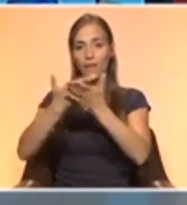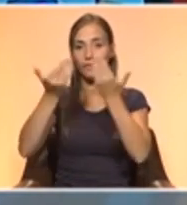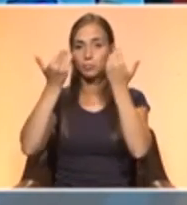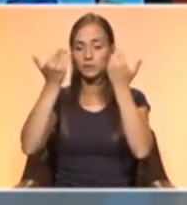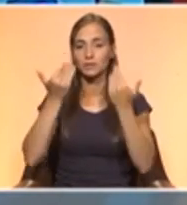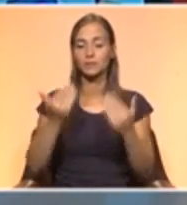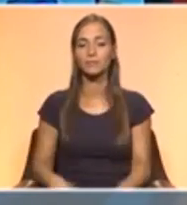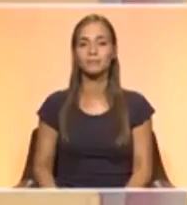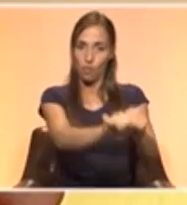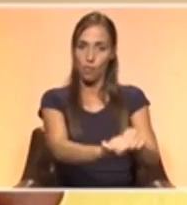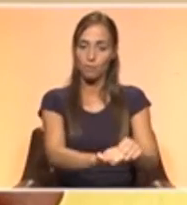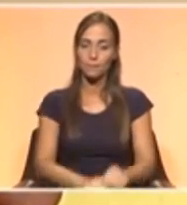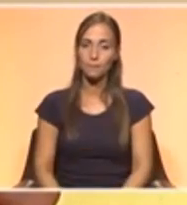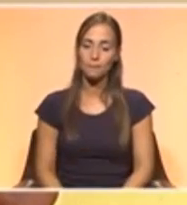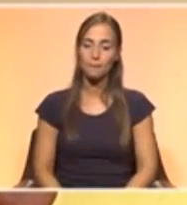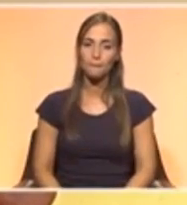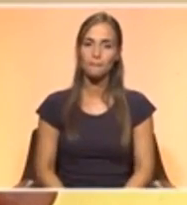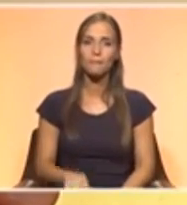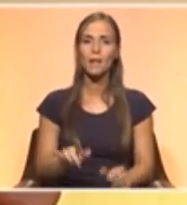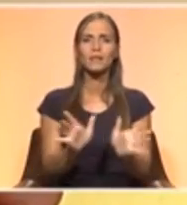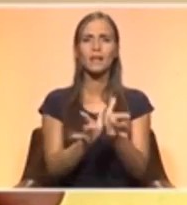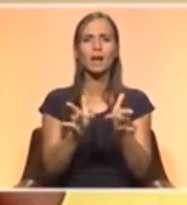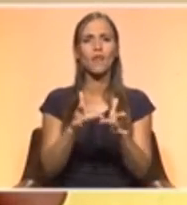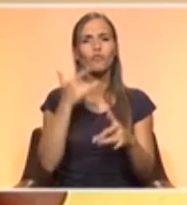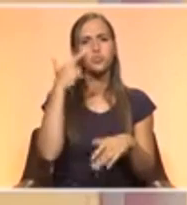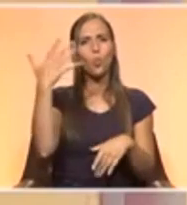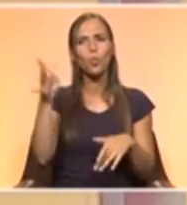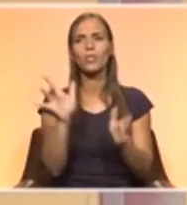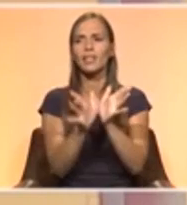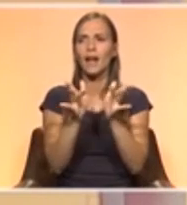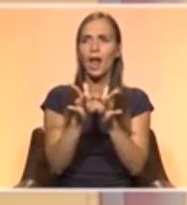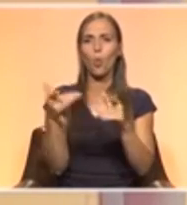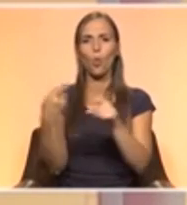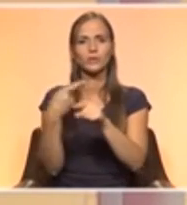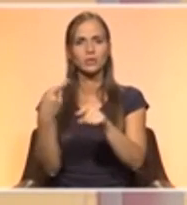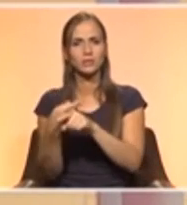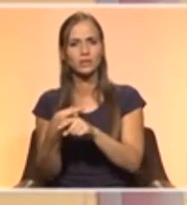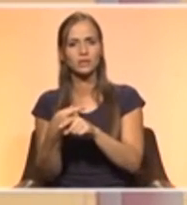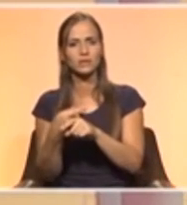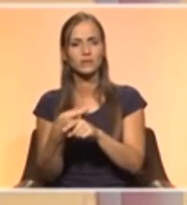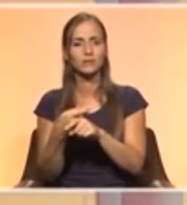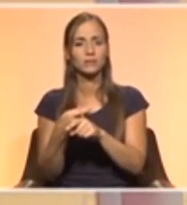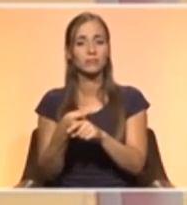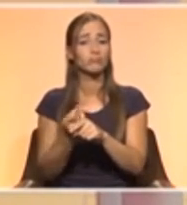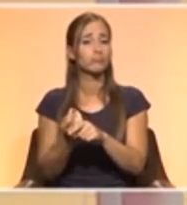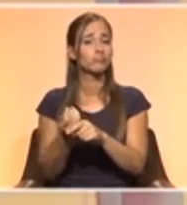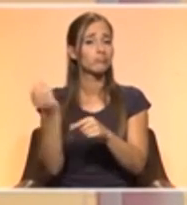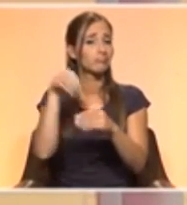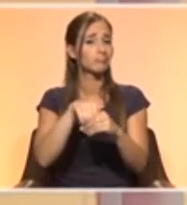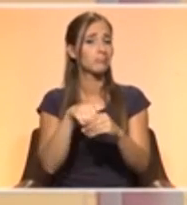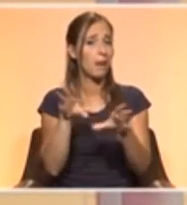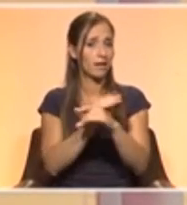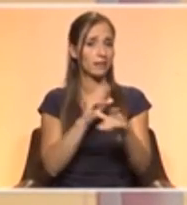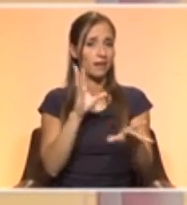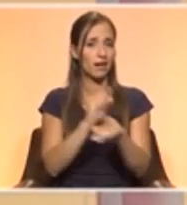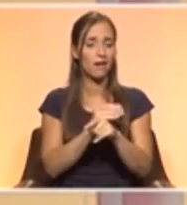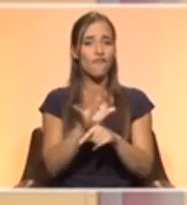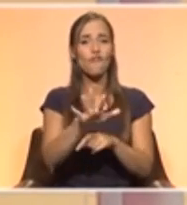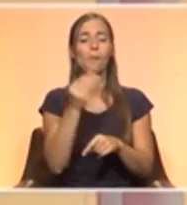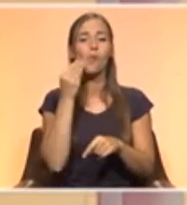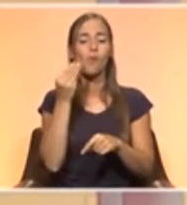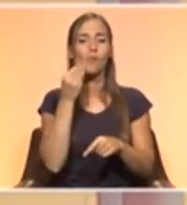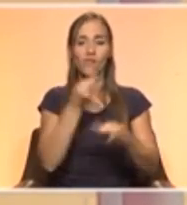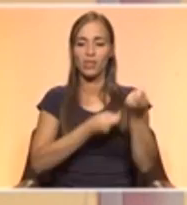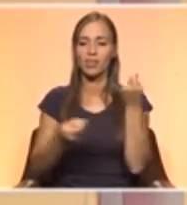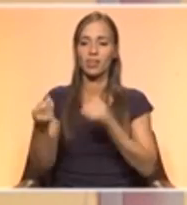Ana pouco quase her netos do futuro e das coisas também se vão intrometer no Marketing não é na forma como as empresas vão vender a sua imagem